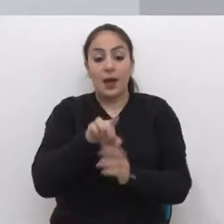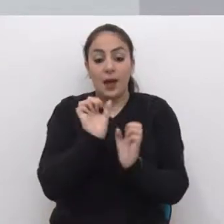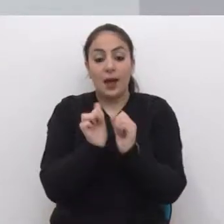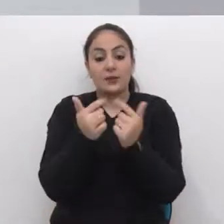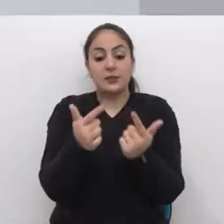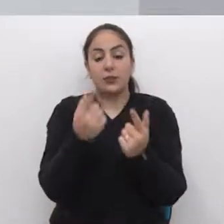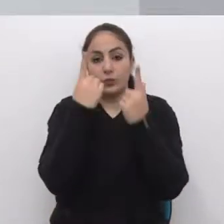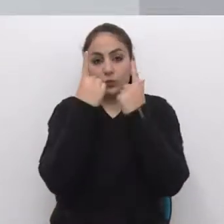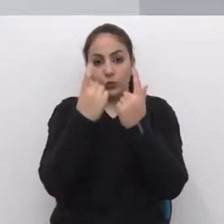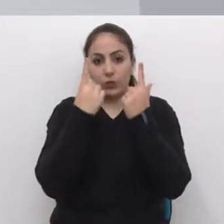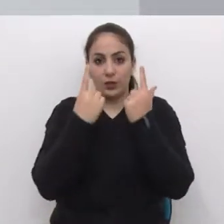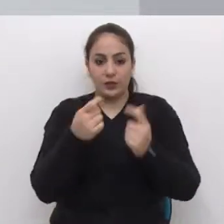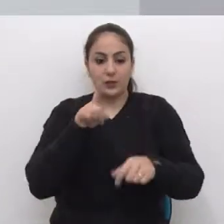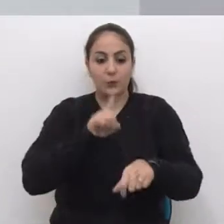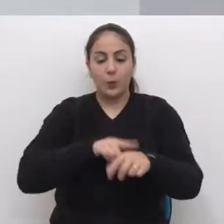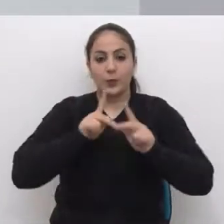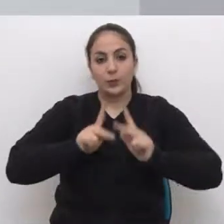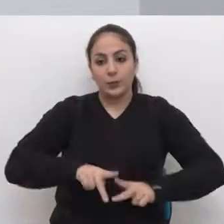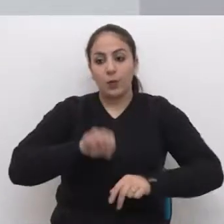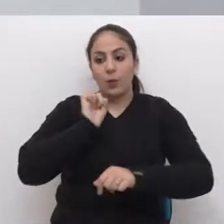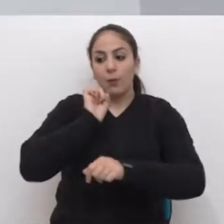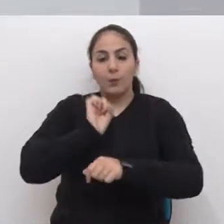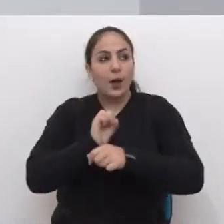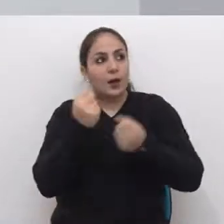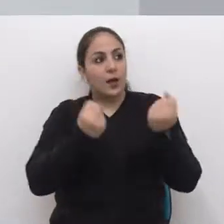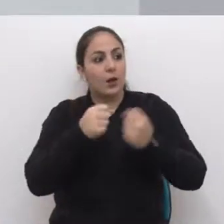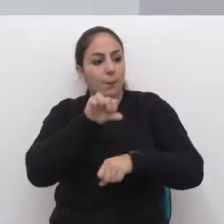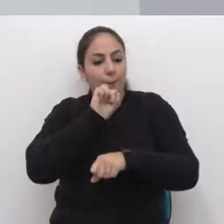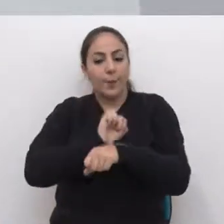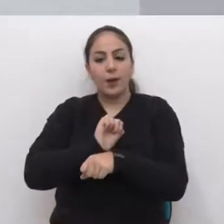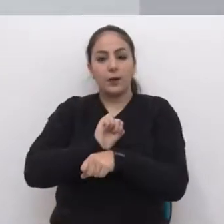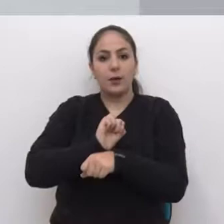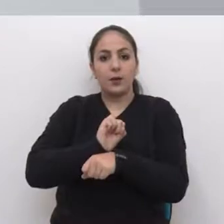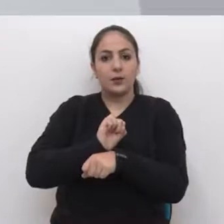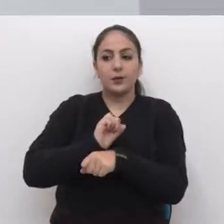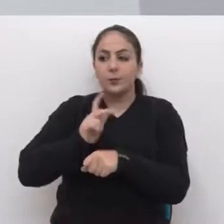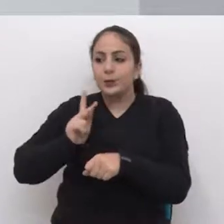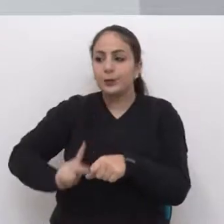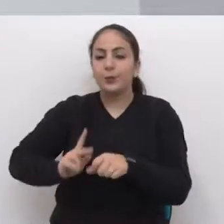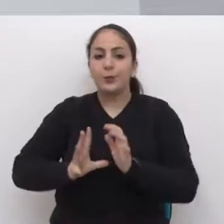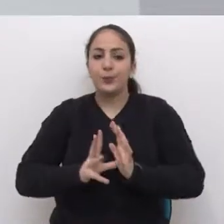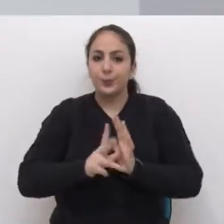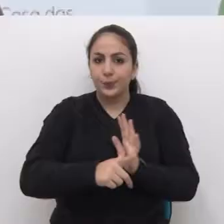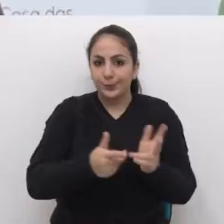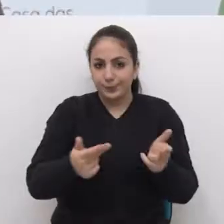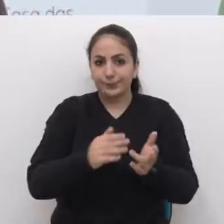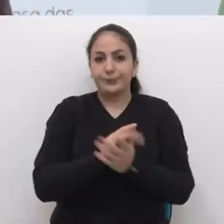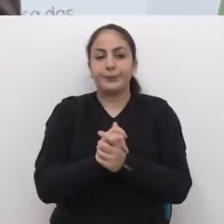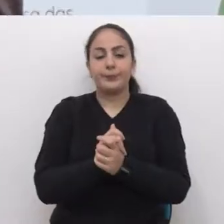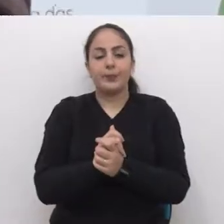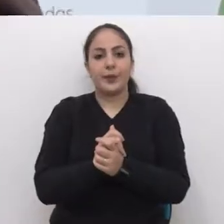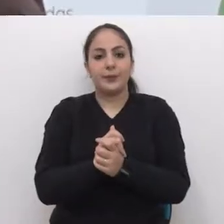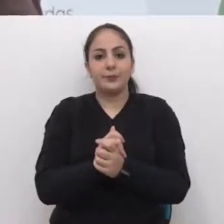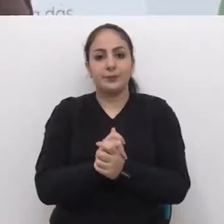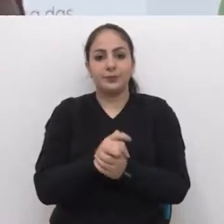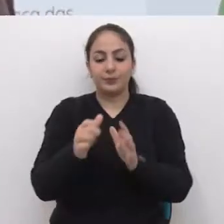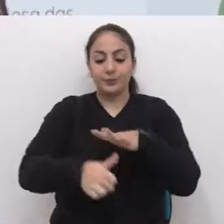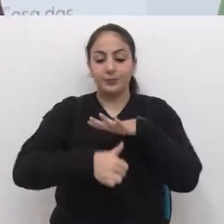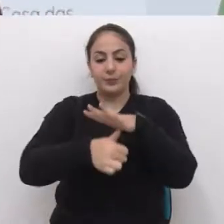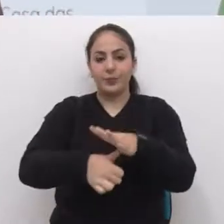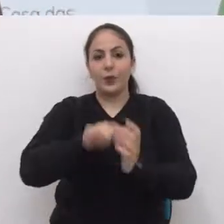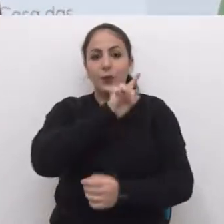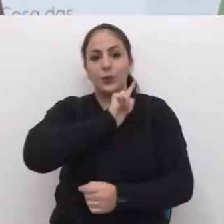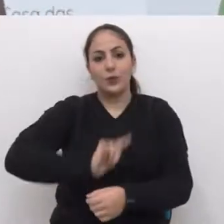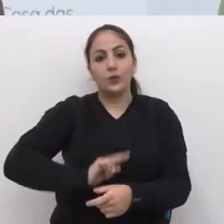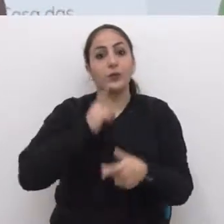de violência quando a pessoa para num sinal, num semáforo, determinadas horas do dia ou da noite. O líder do governo na